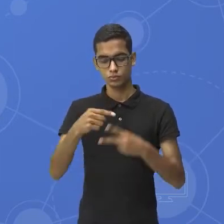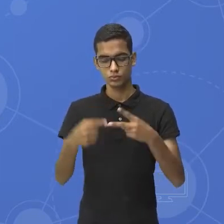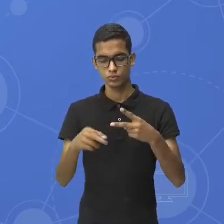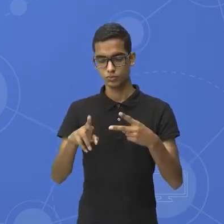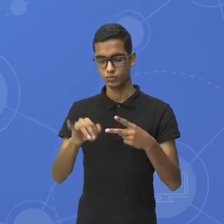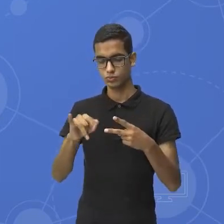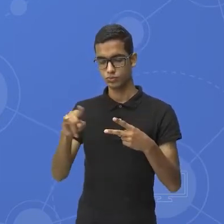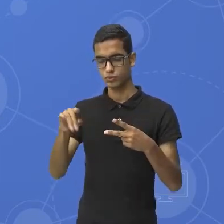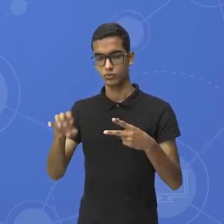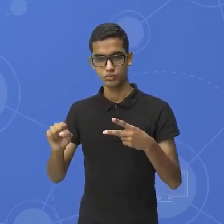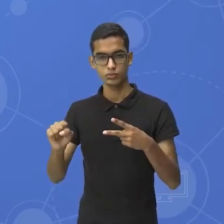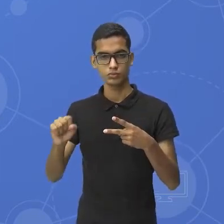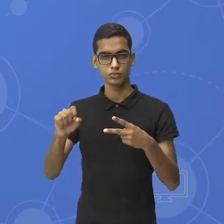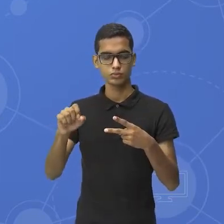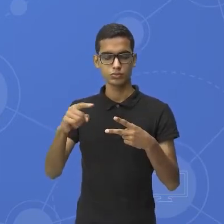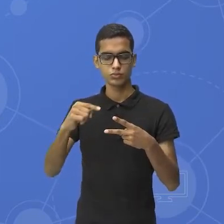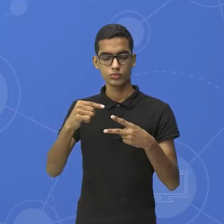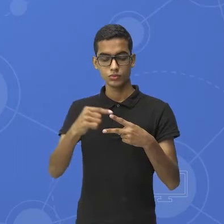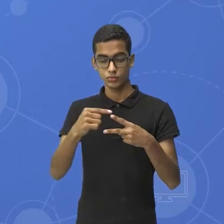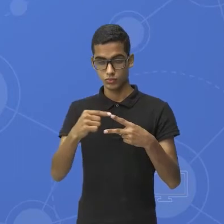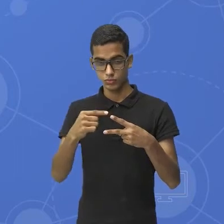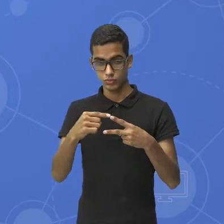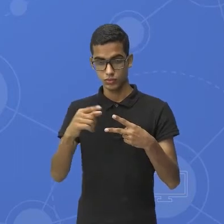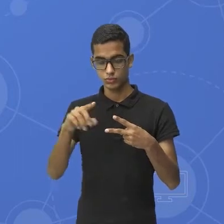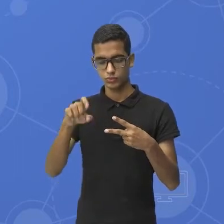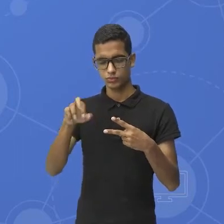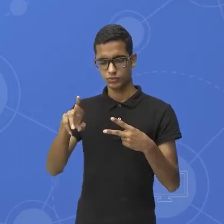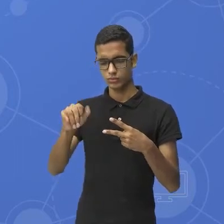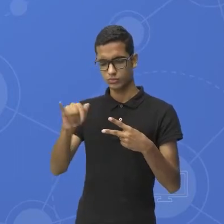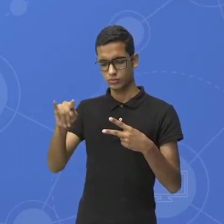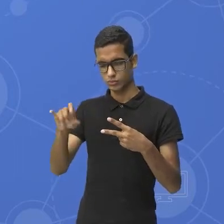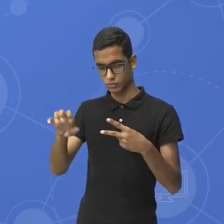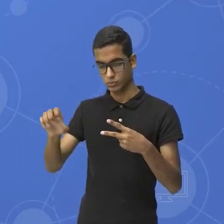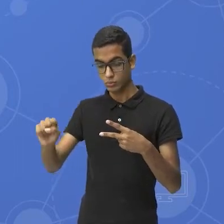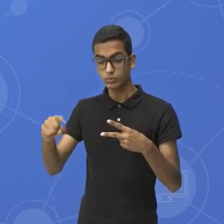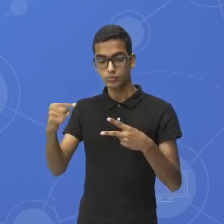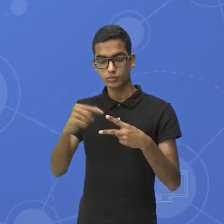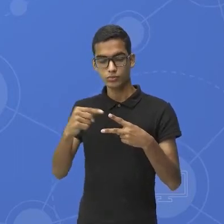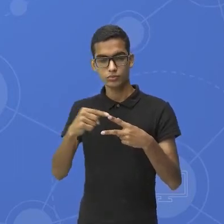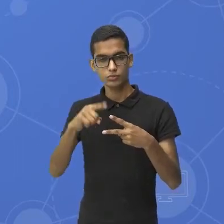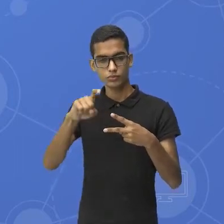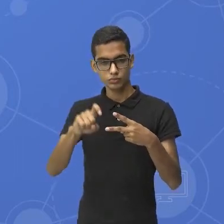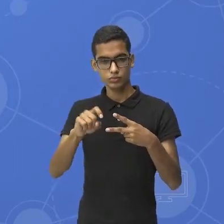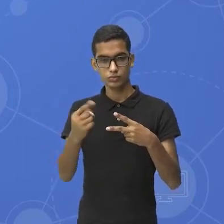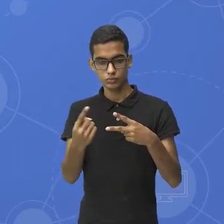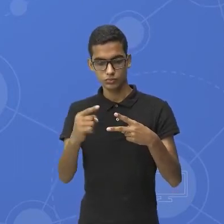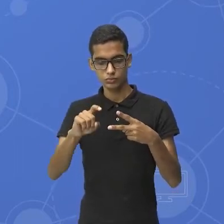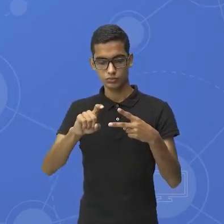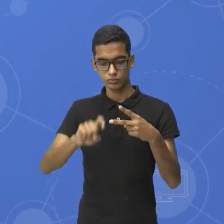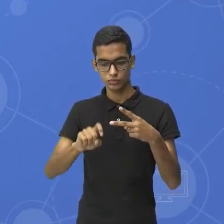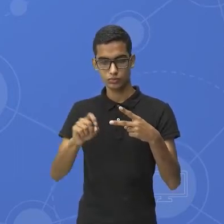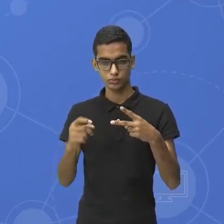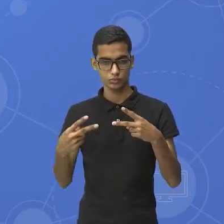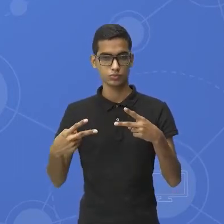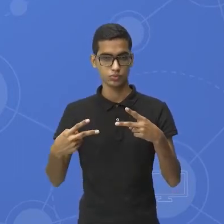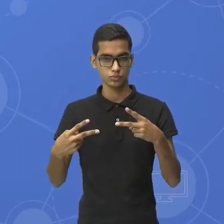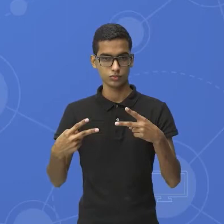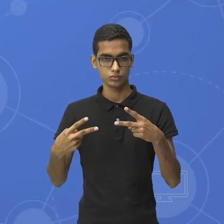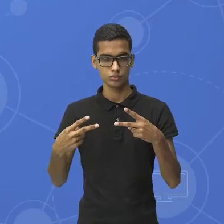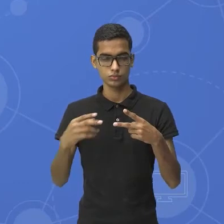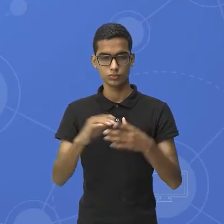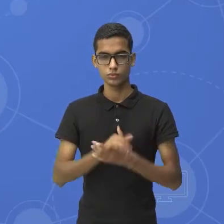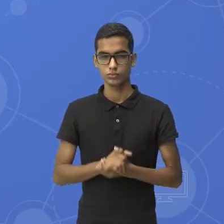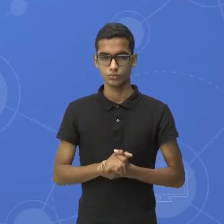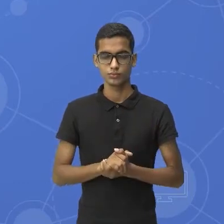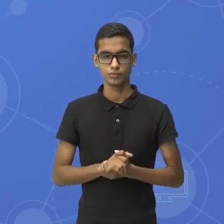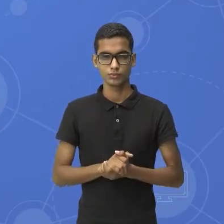x2. No entanto, as duas respostas serão iguais, exatamente iguais. Então, a gente considera como sendo uma única resposta apenas,